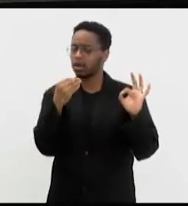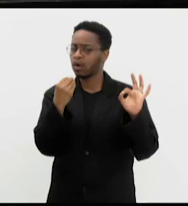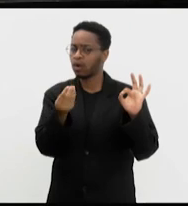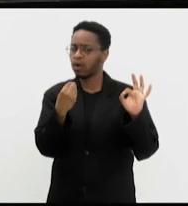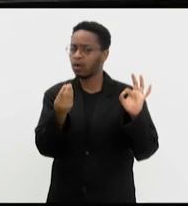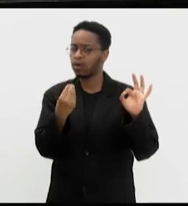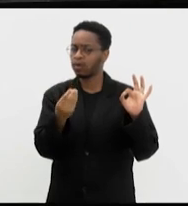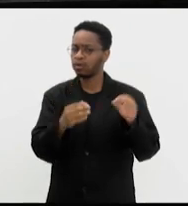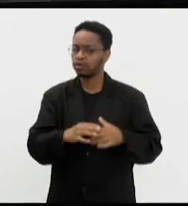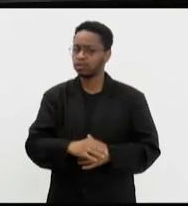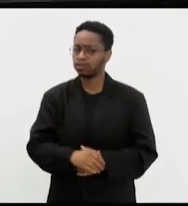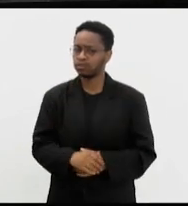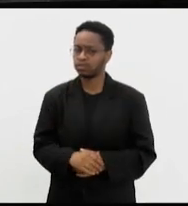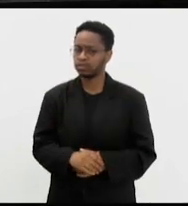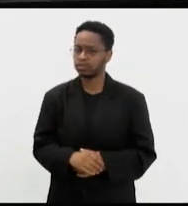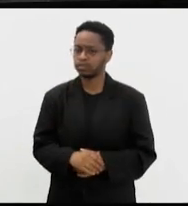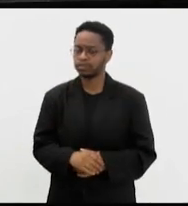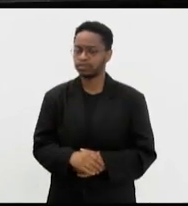FD